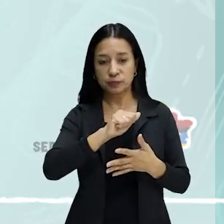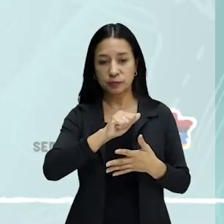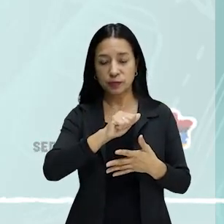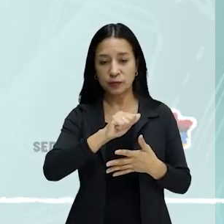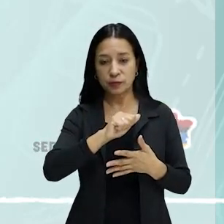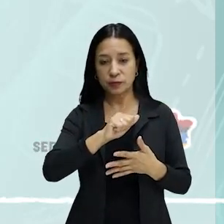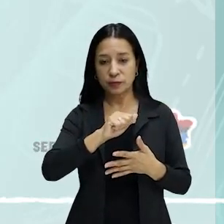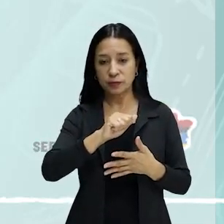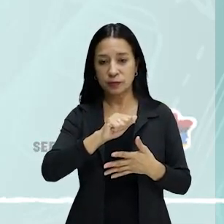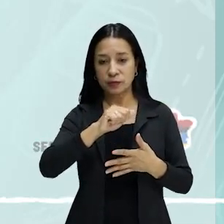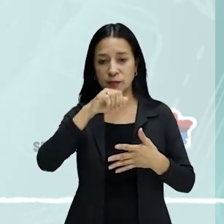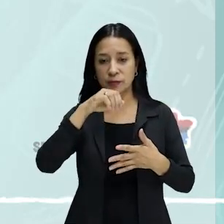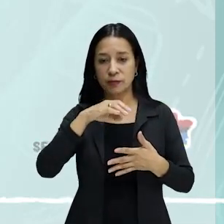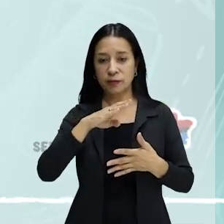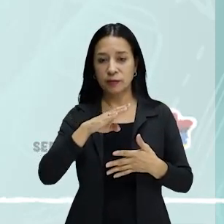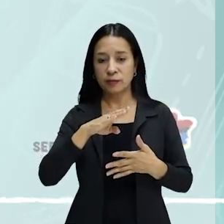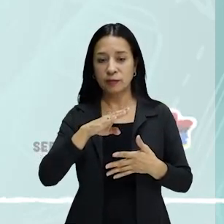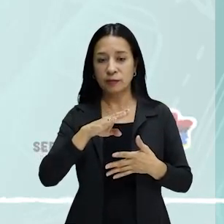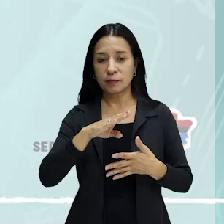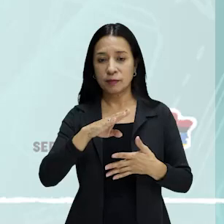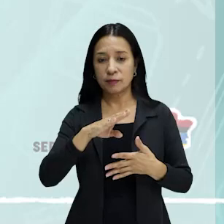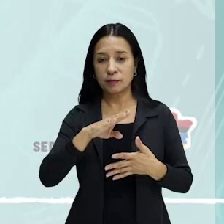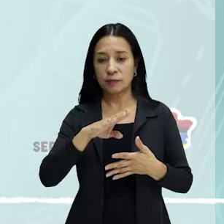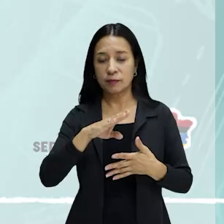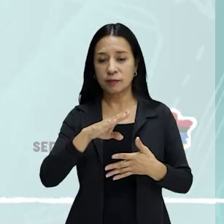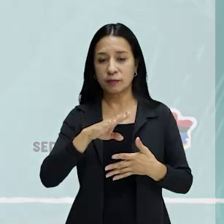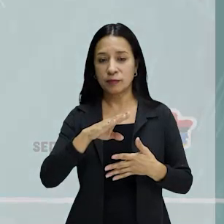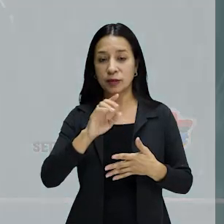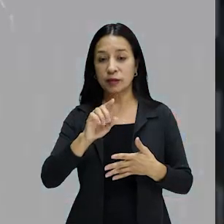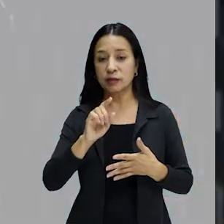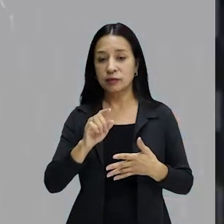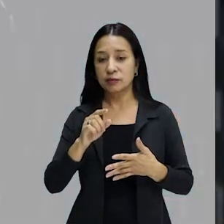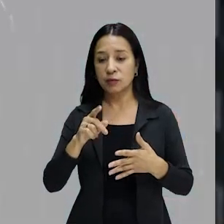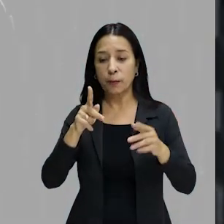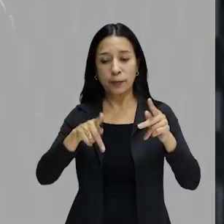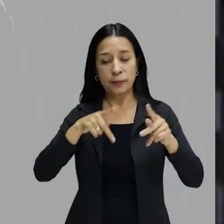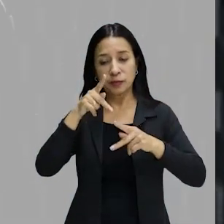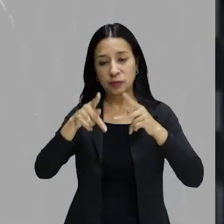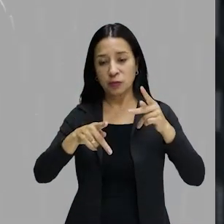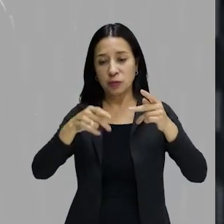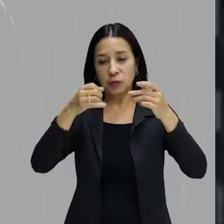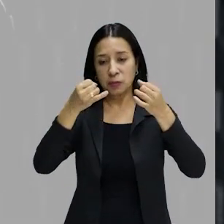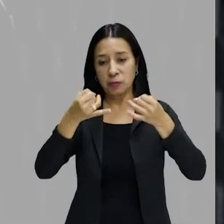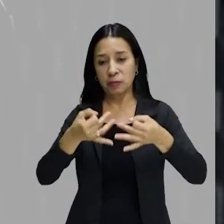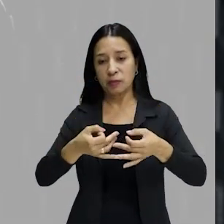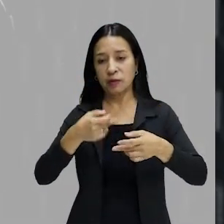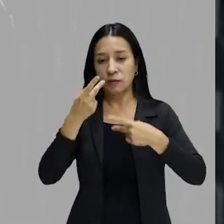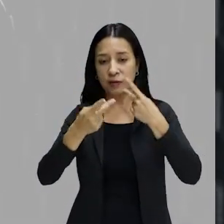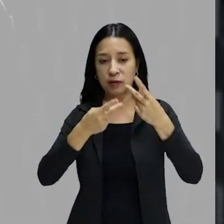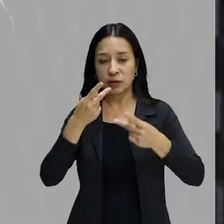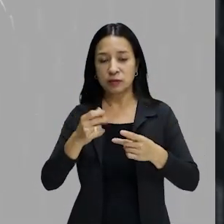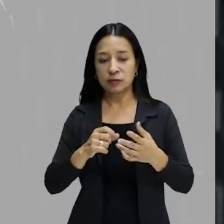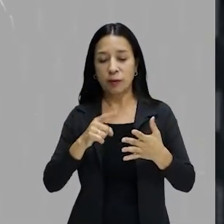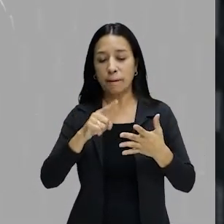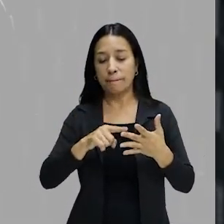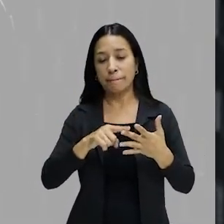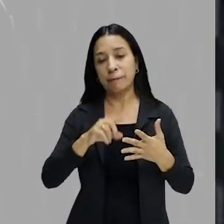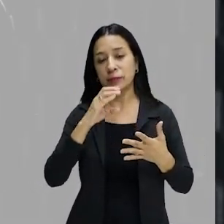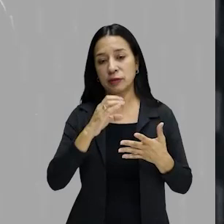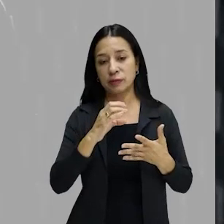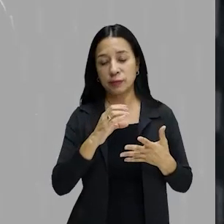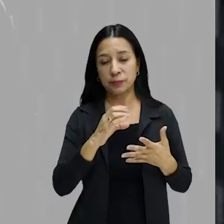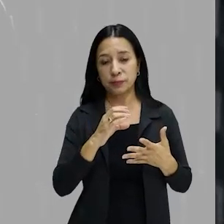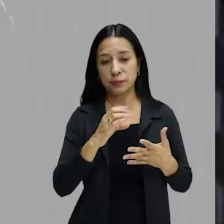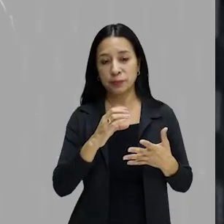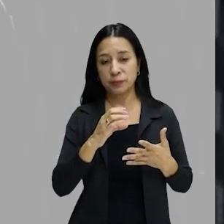adivinham chuva. Isso aqui é um ditado popular. Se queres ser aprovado, estude muito. Também é uma verdade, um